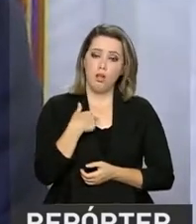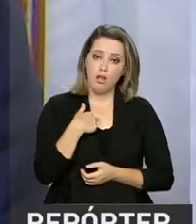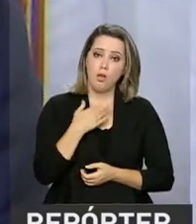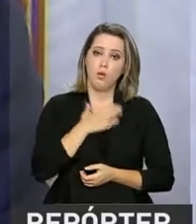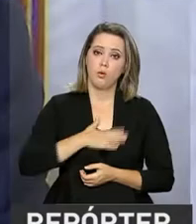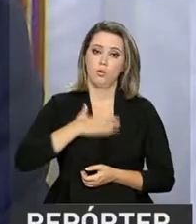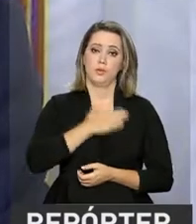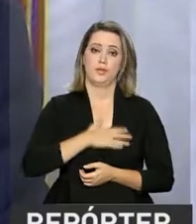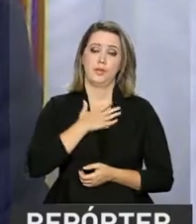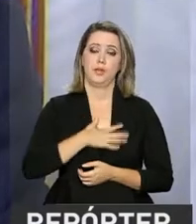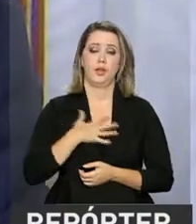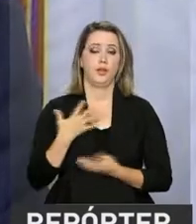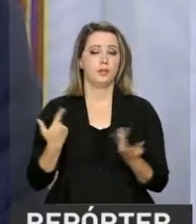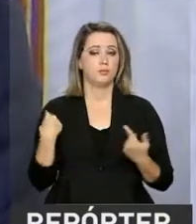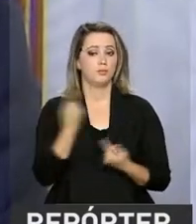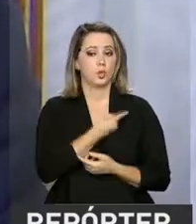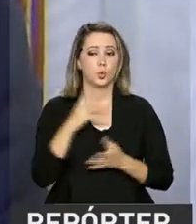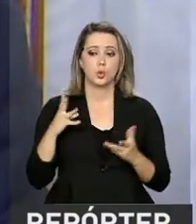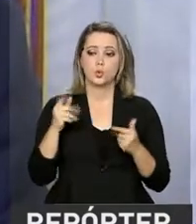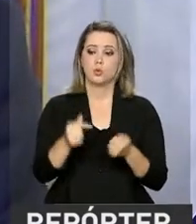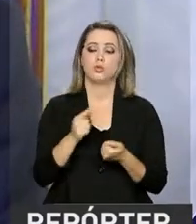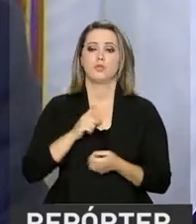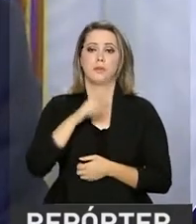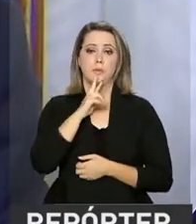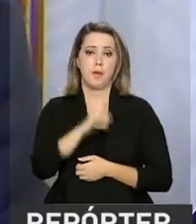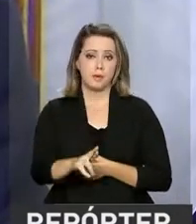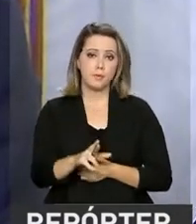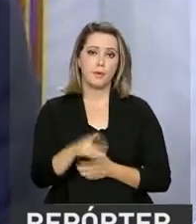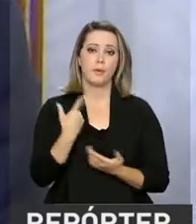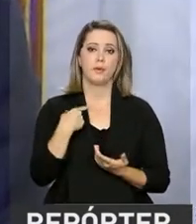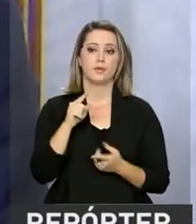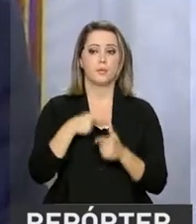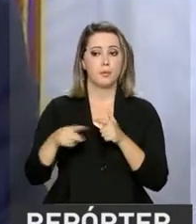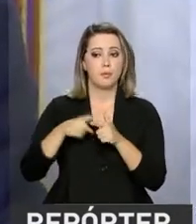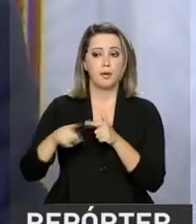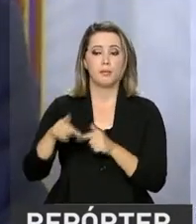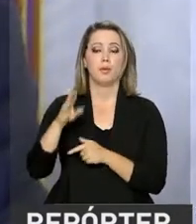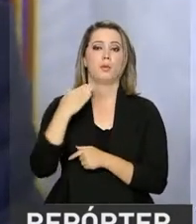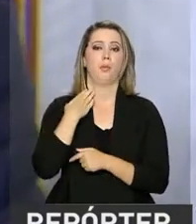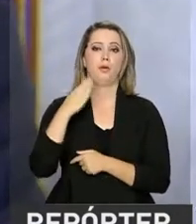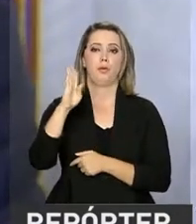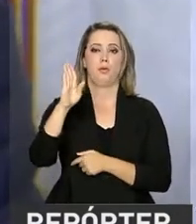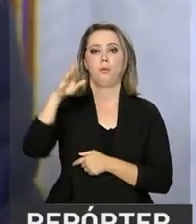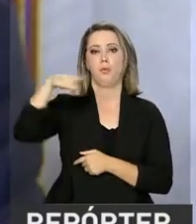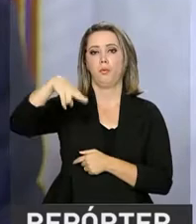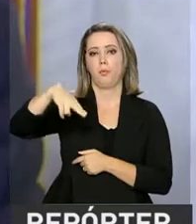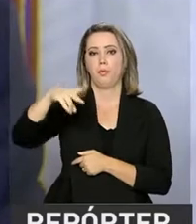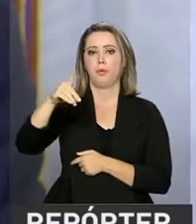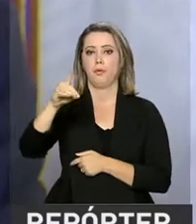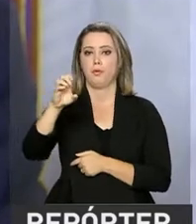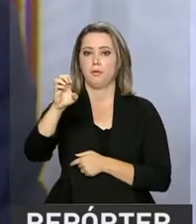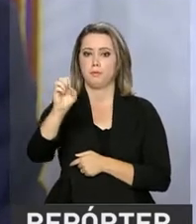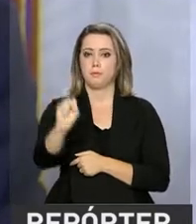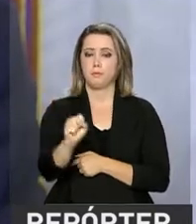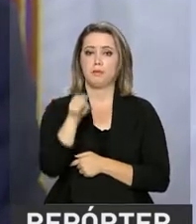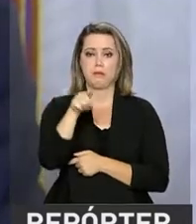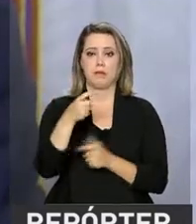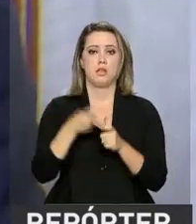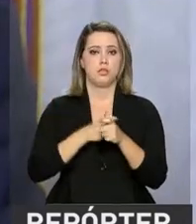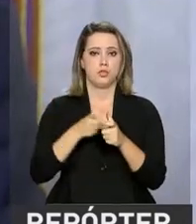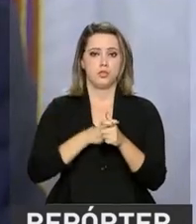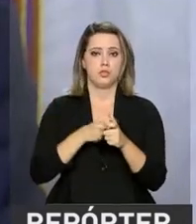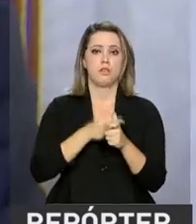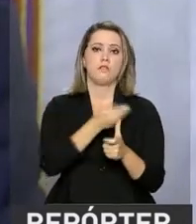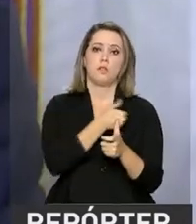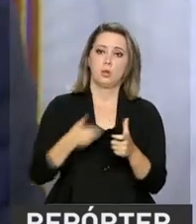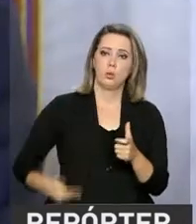também uma solução para a questão do ds a dívidas aqui são garantidas